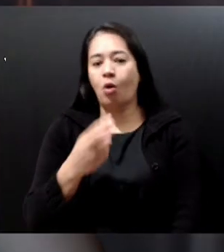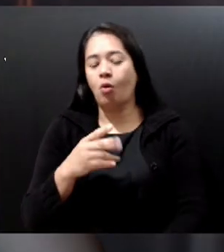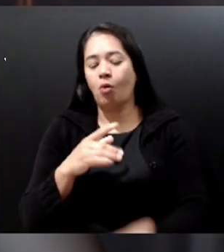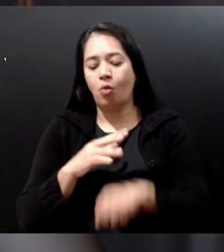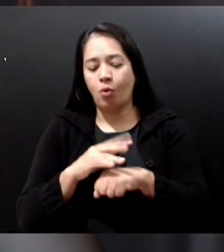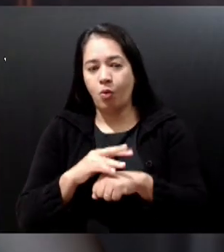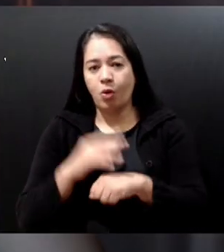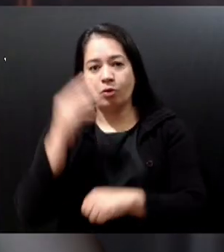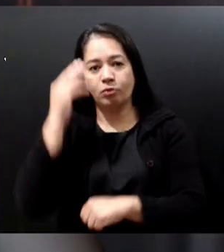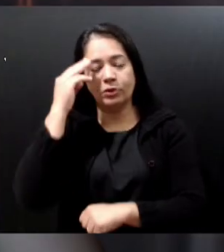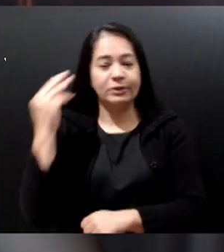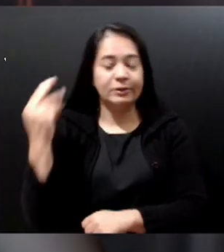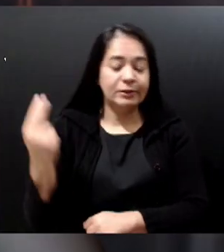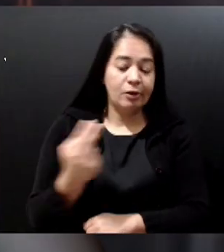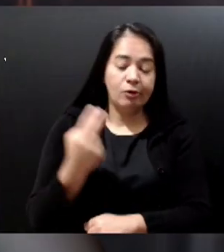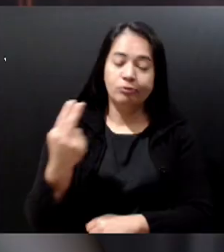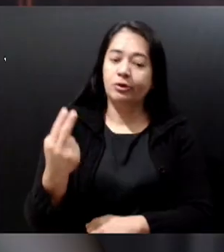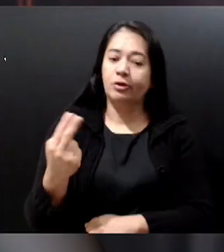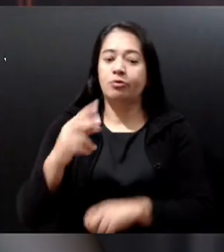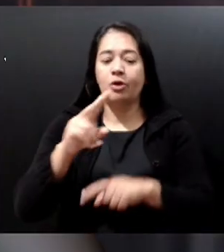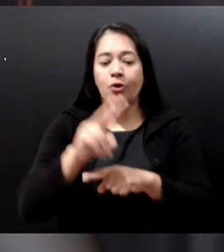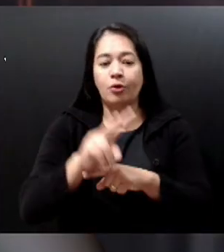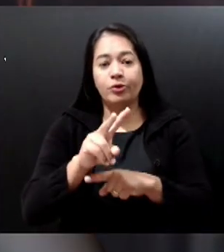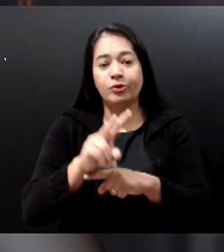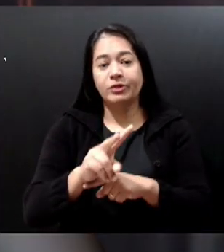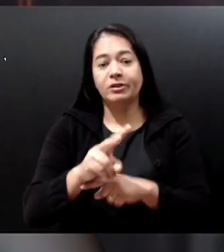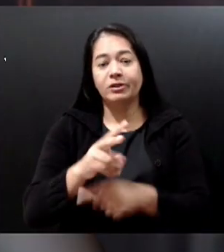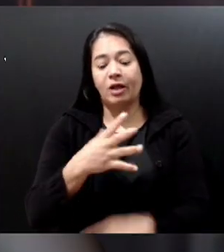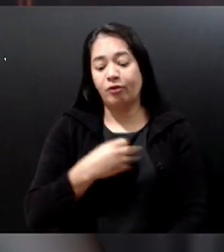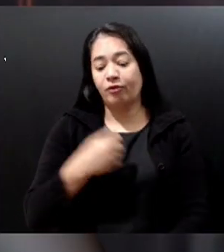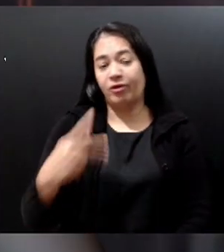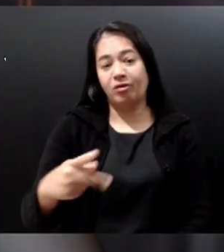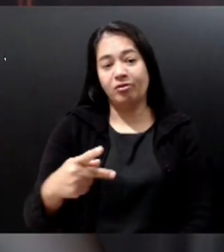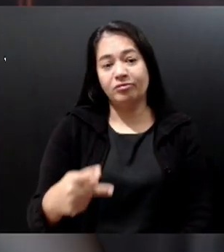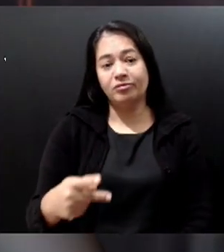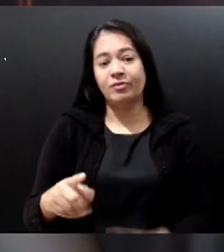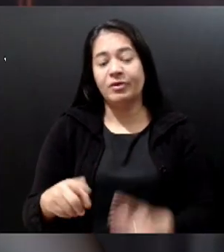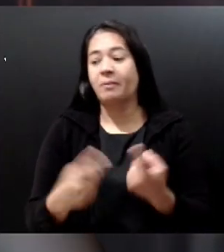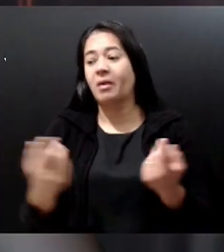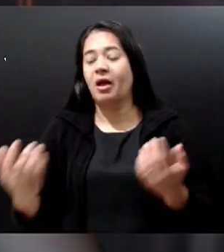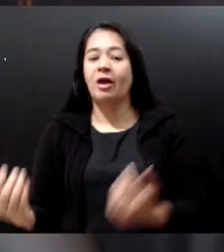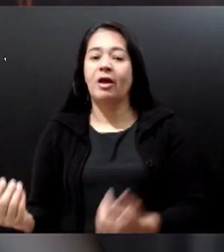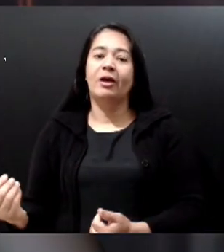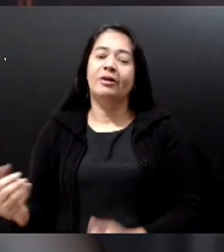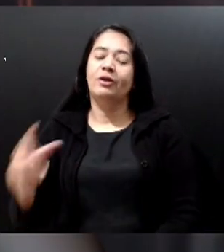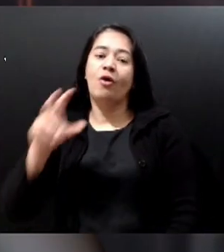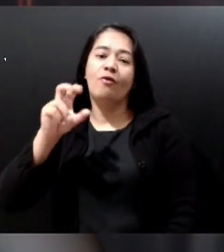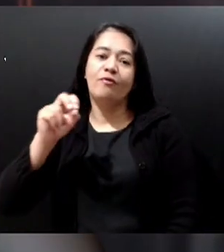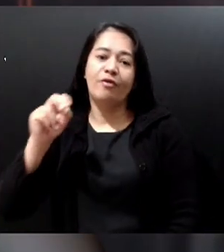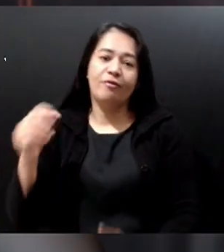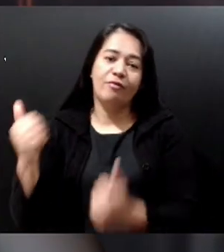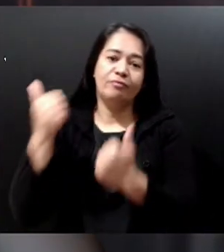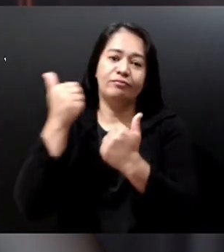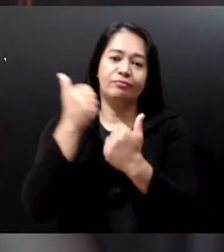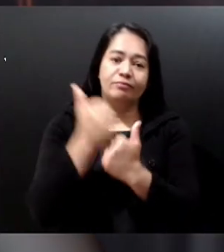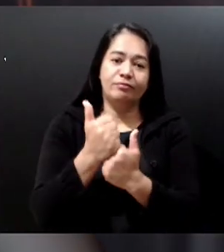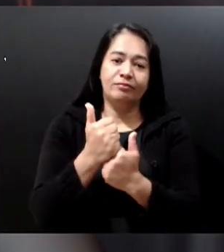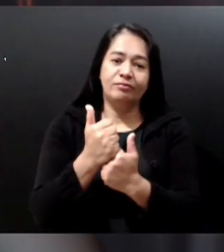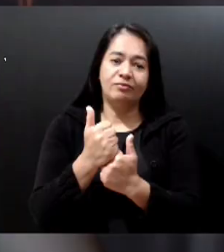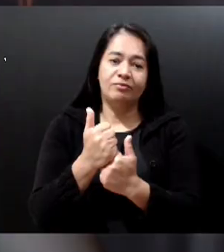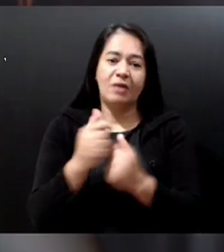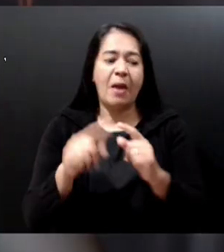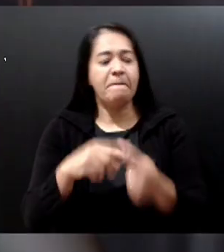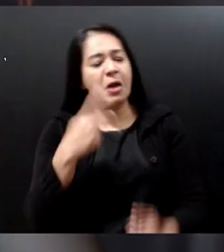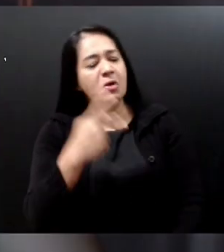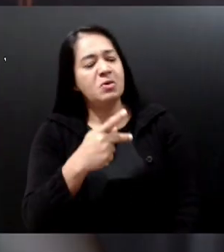seus filhos, ou por uma negligência, e os avós acabam falando na frente da criança: "Mas o seu pai é ruim, mas